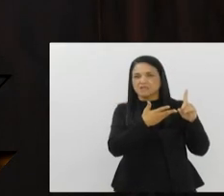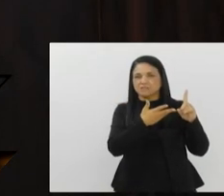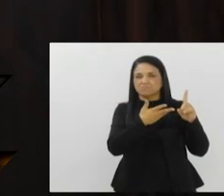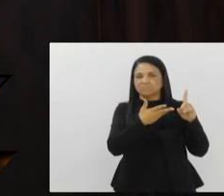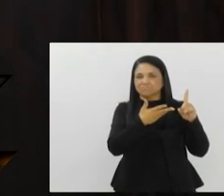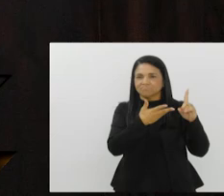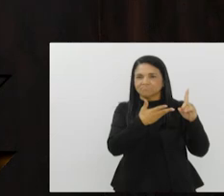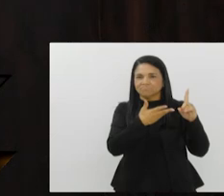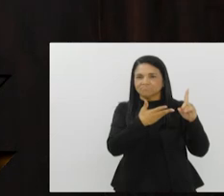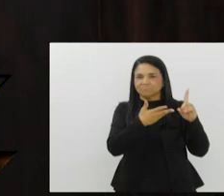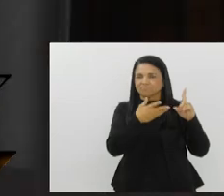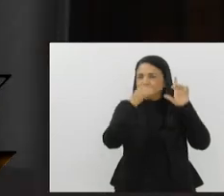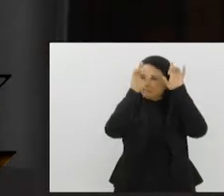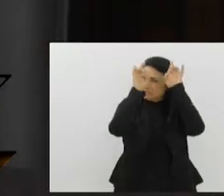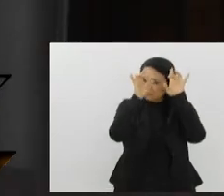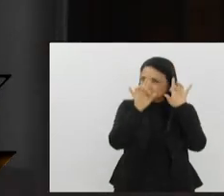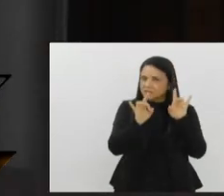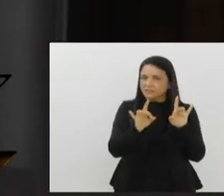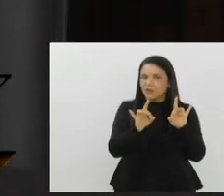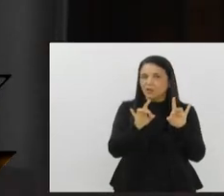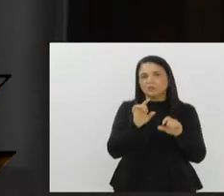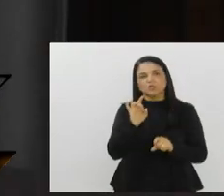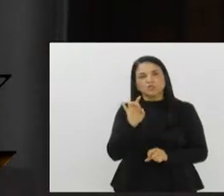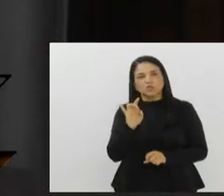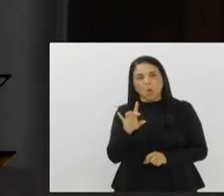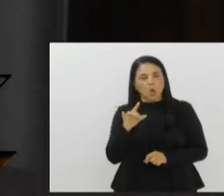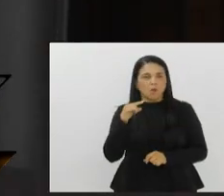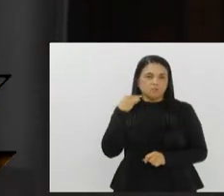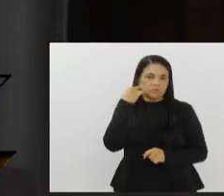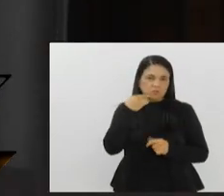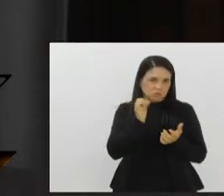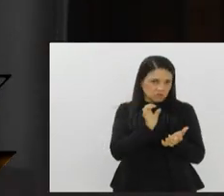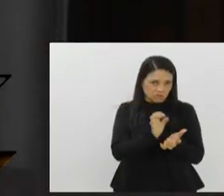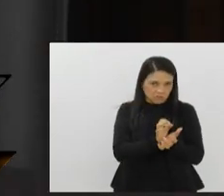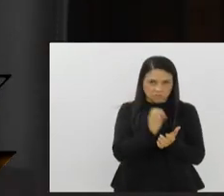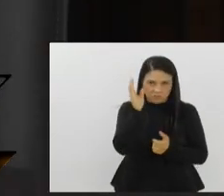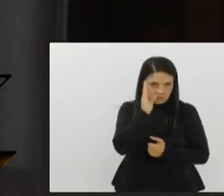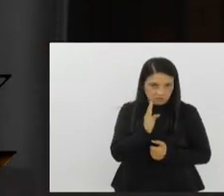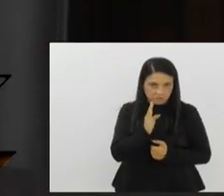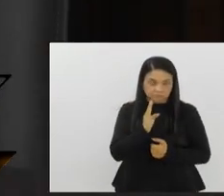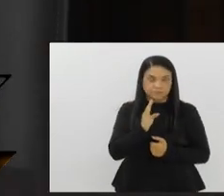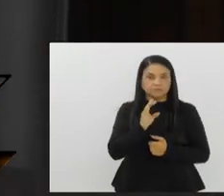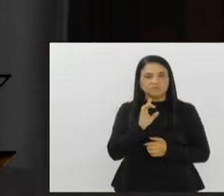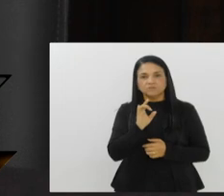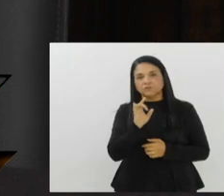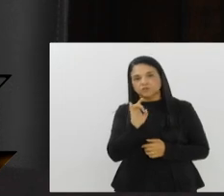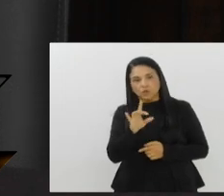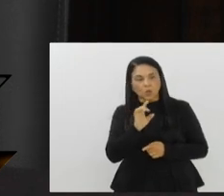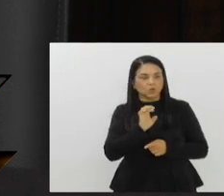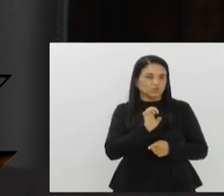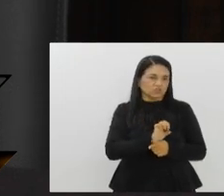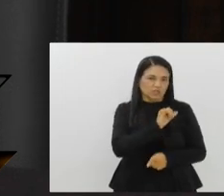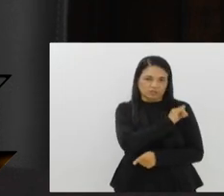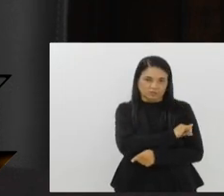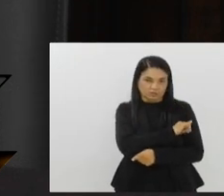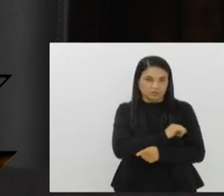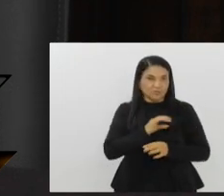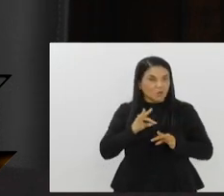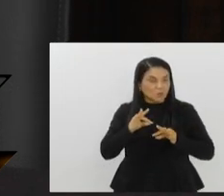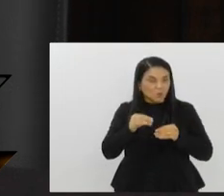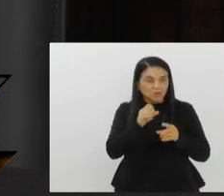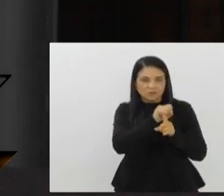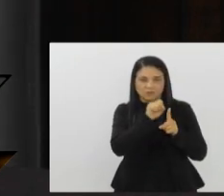efetivamente especial não só para advocacia brasileira não só né para o Estado do Rio de Janeiro para toda a sociedade